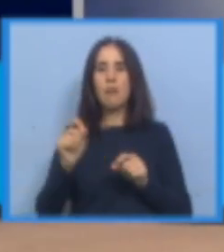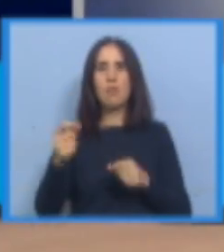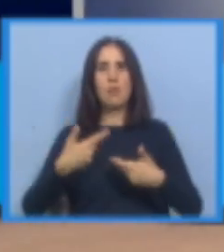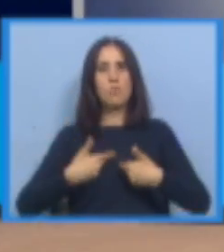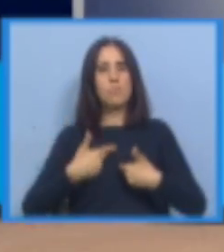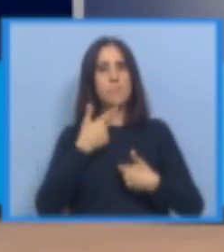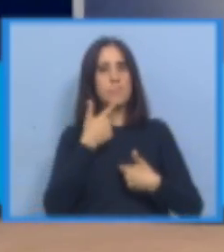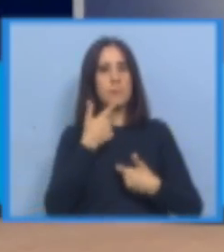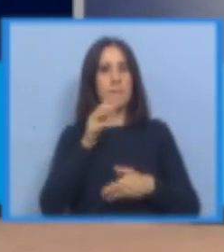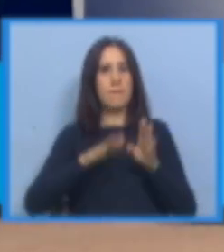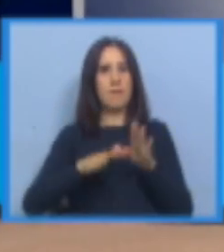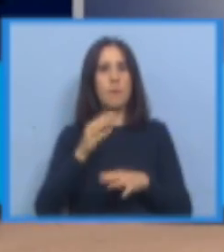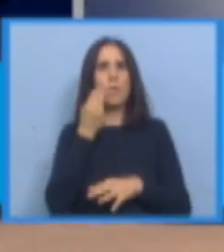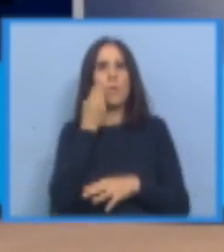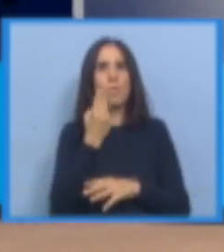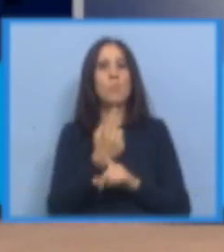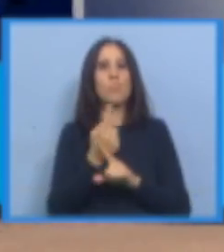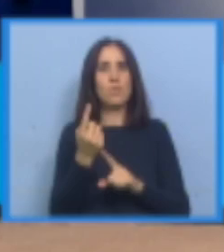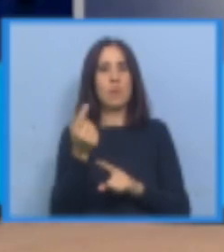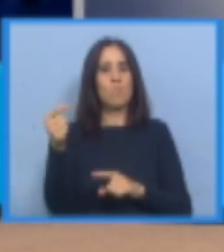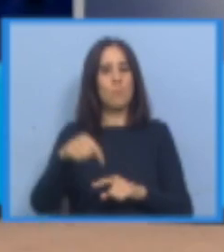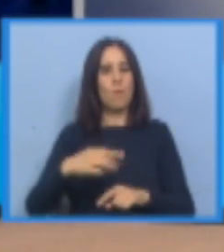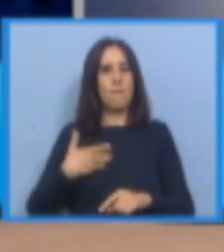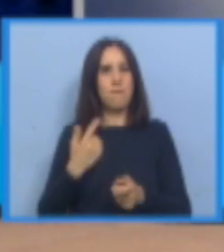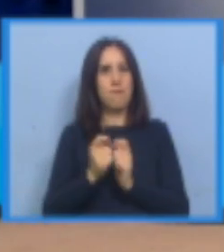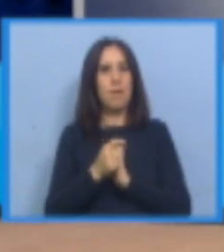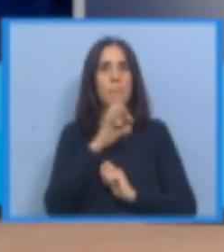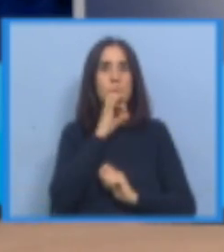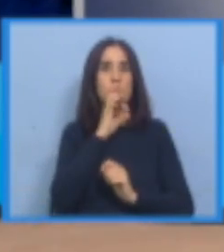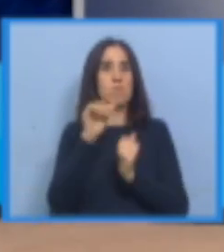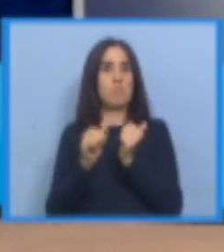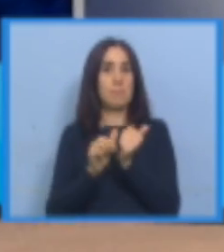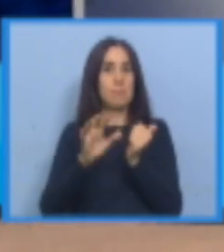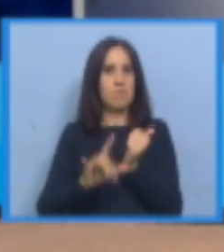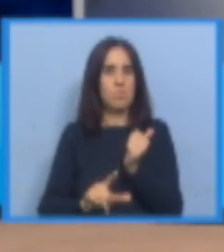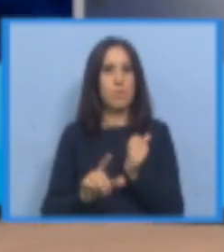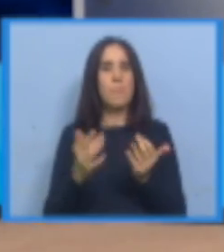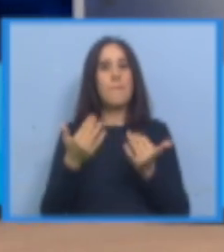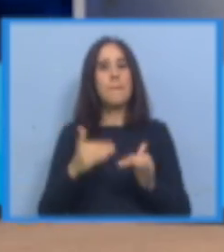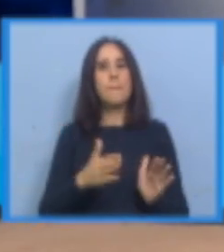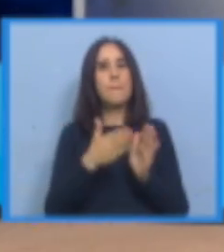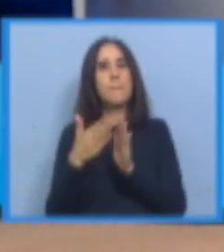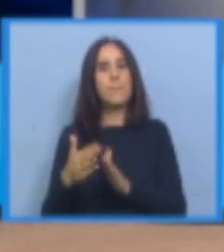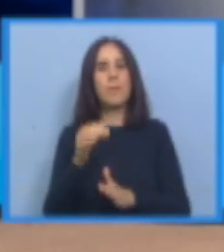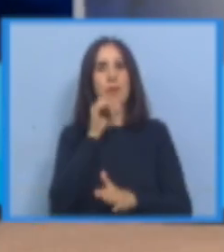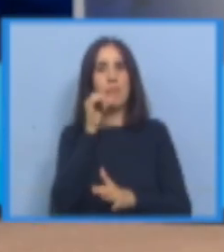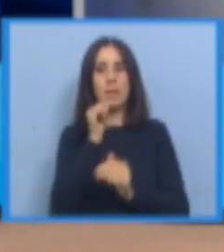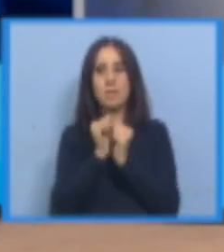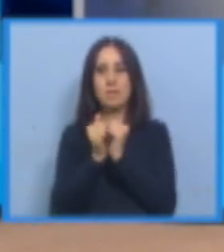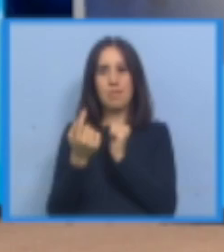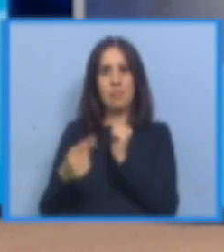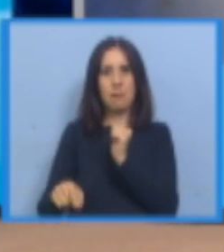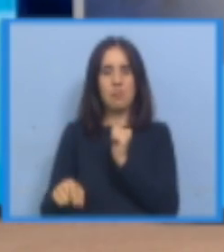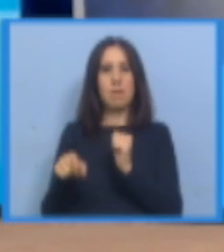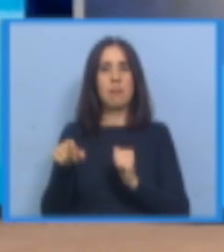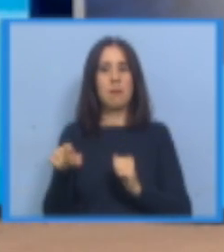a perceber como e porque é que eles chegaram a bispos ou arcebispos de Lisboa. Mas, por outro lado, também sempre que temos documentação nesse